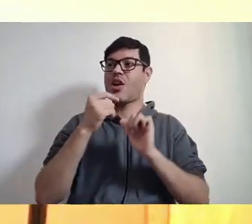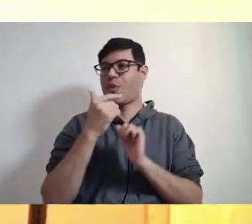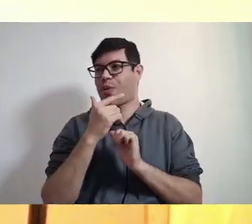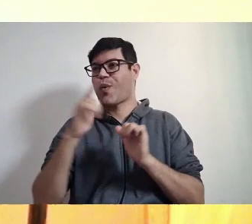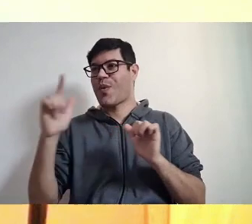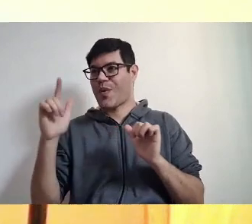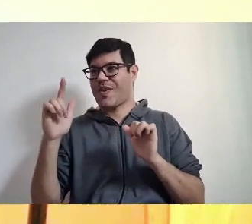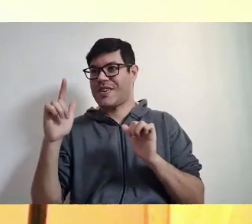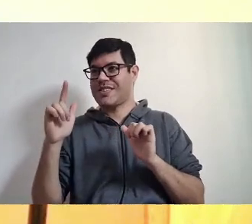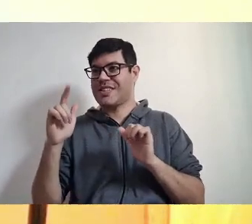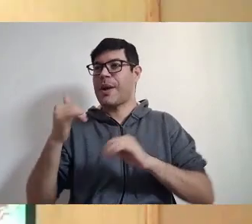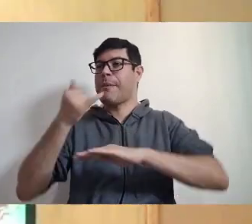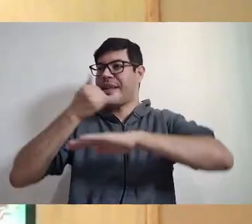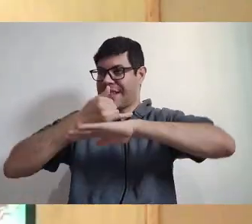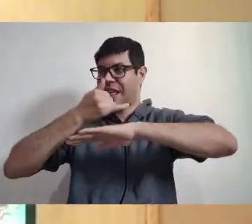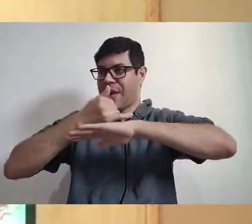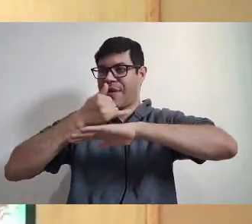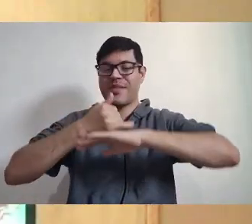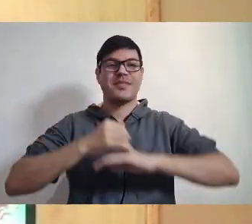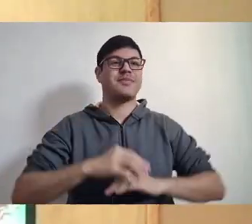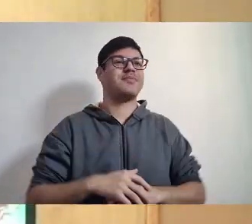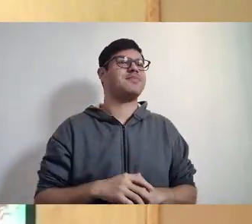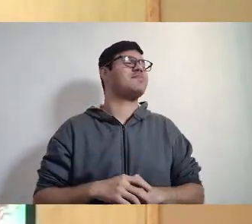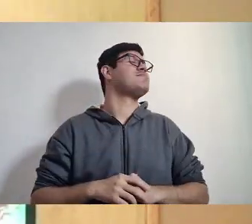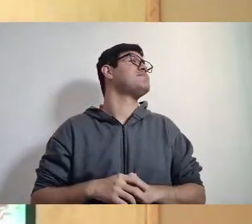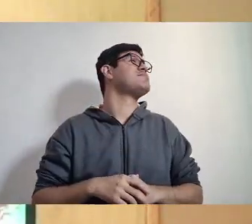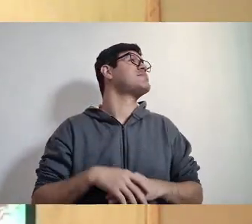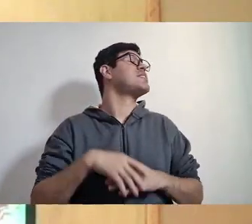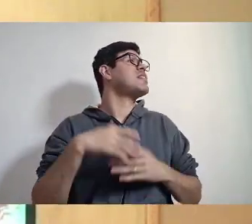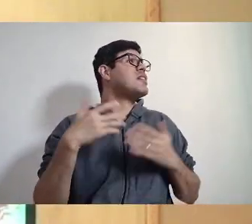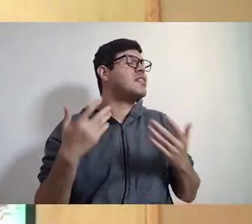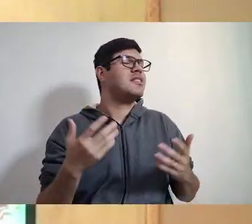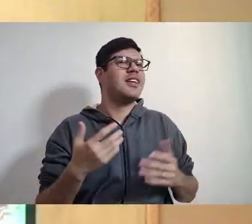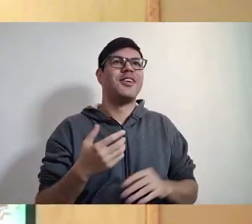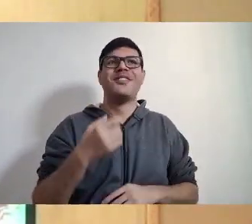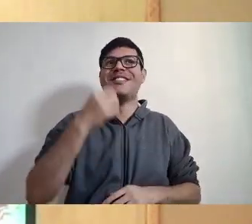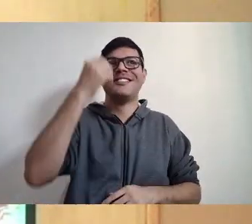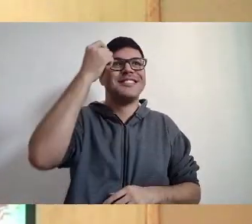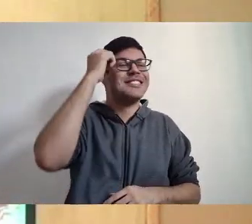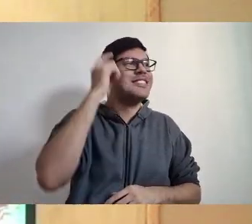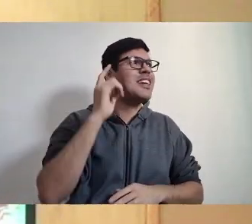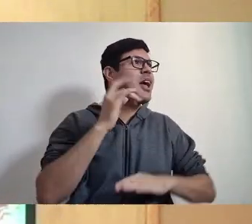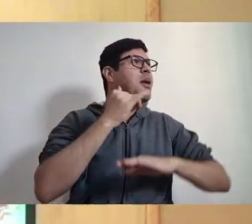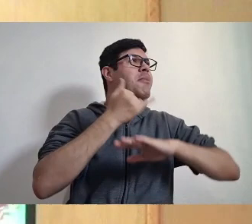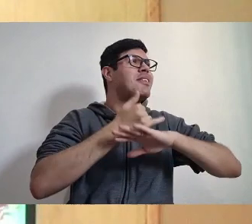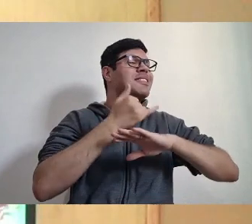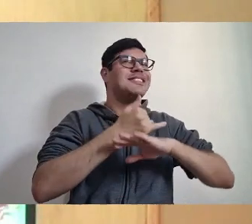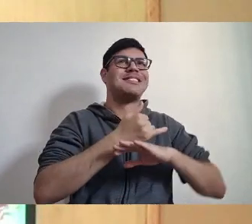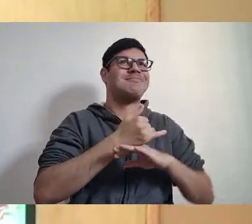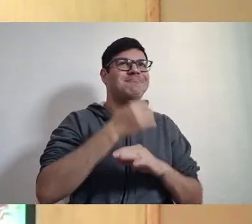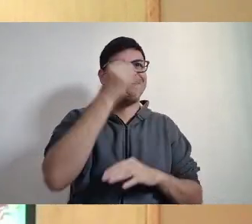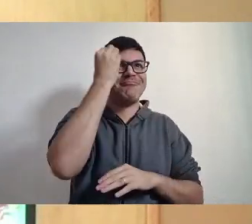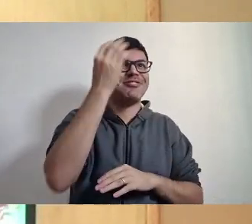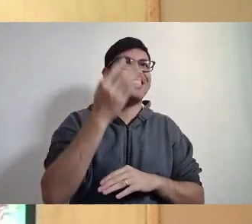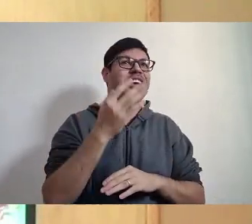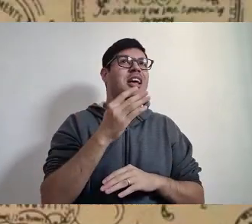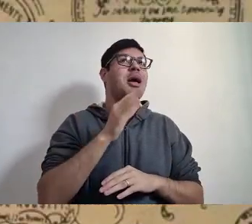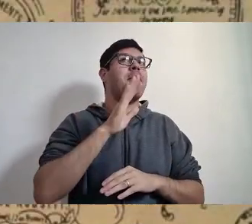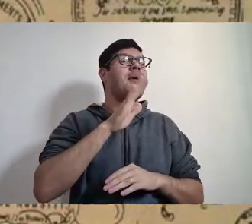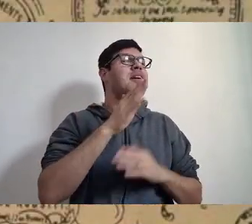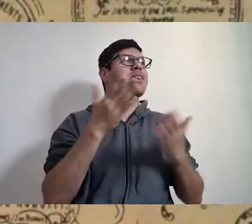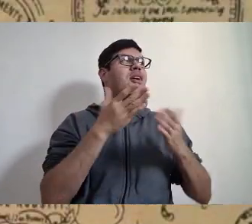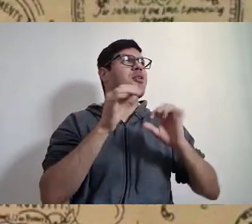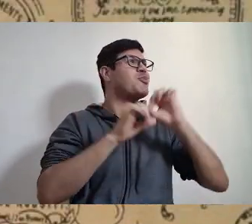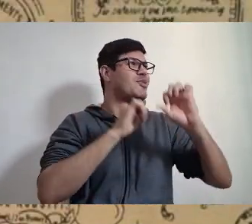é metálico, né? Ô Gil, eu não entendo da parte de Então, mas é construção metálico civil. aquele lá, né? Mas sim, agora é. E